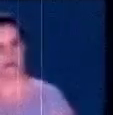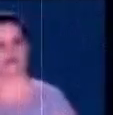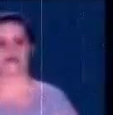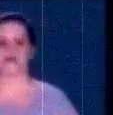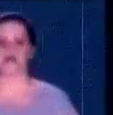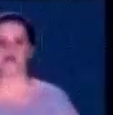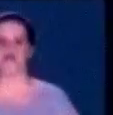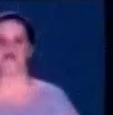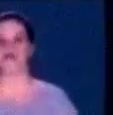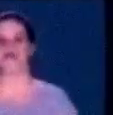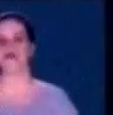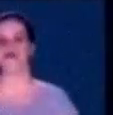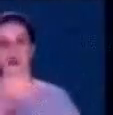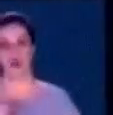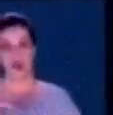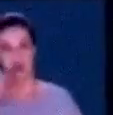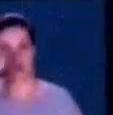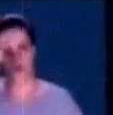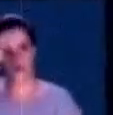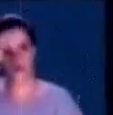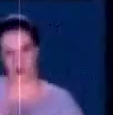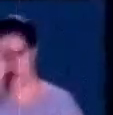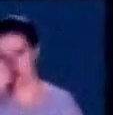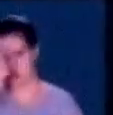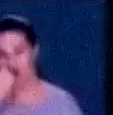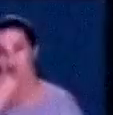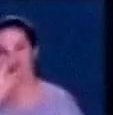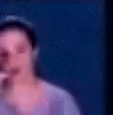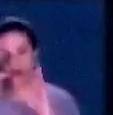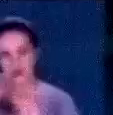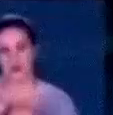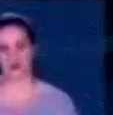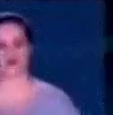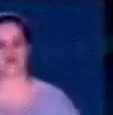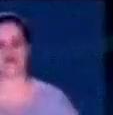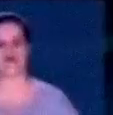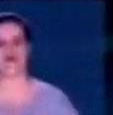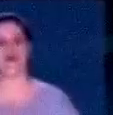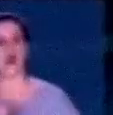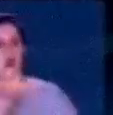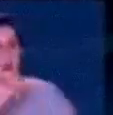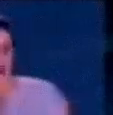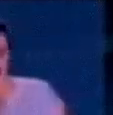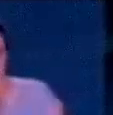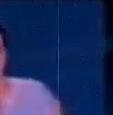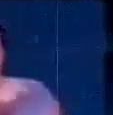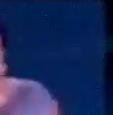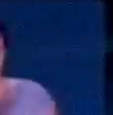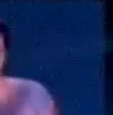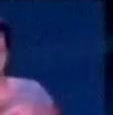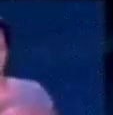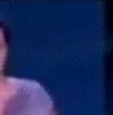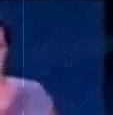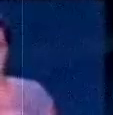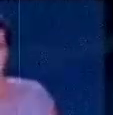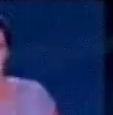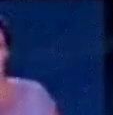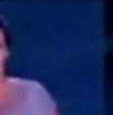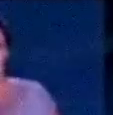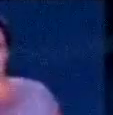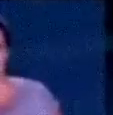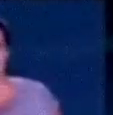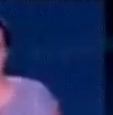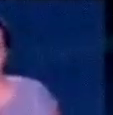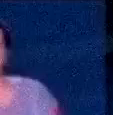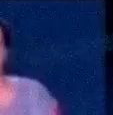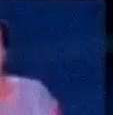Minha pergunta vai para o candidato Cabo Daciolo. Boa noite, candidato. Queria saber do senhor, que já foi filiado ao PSOL, qual é a sua opinião